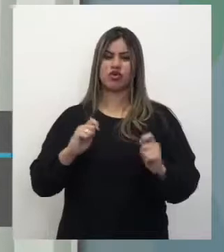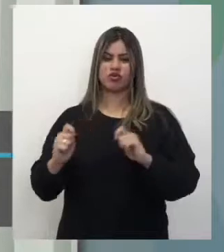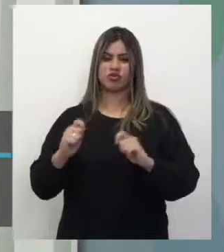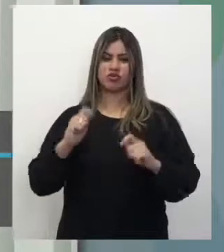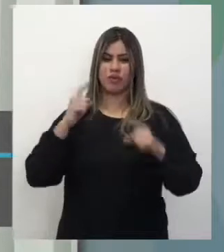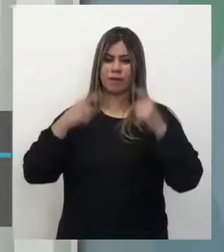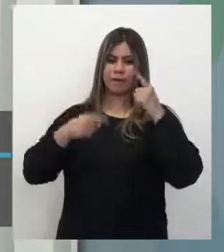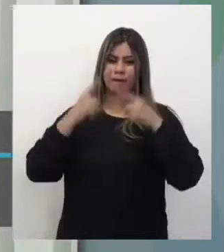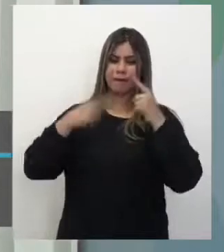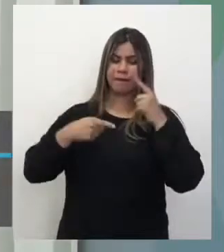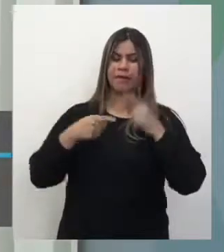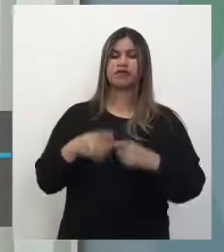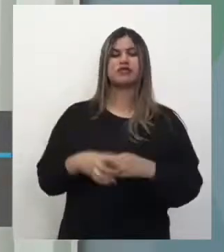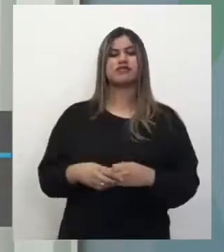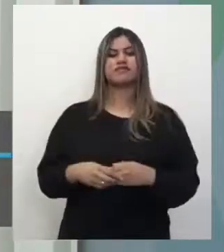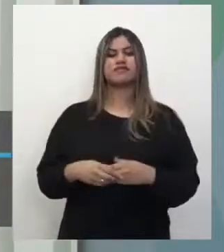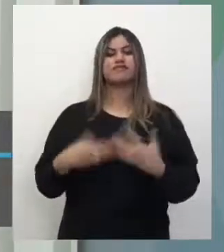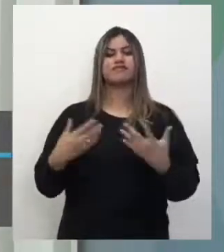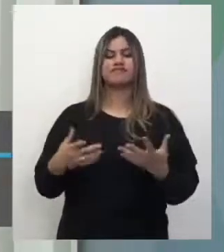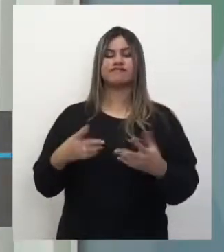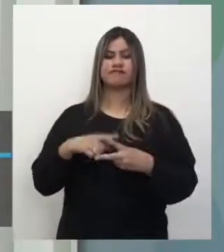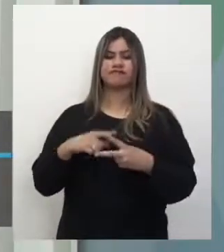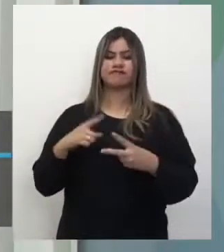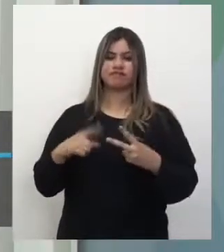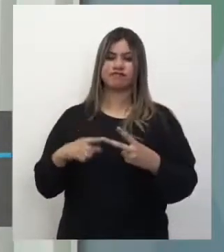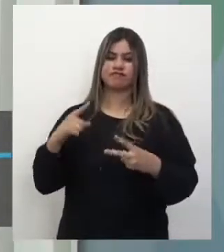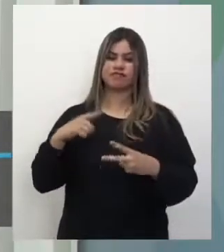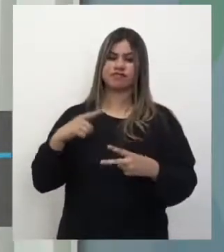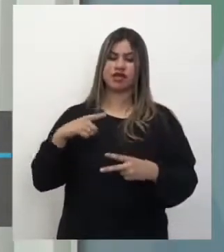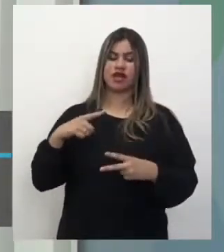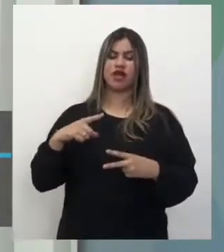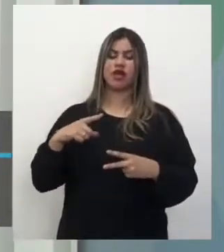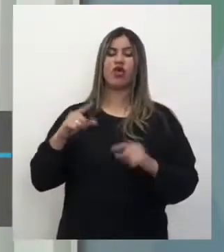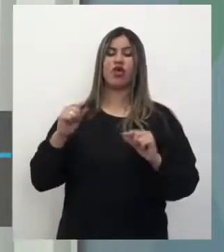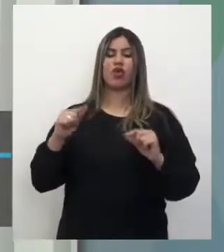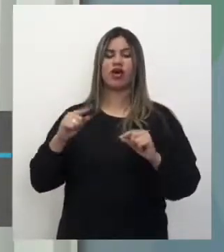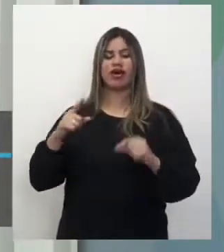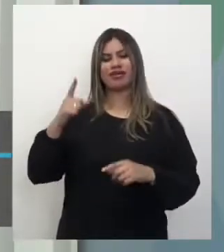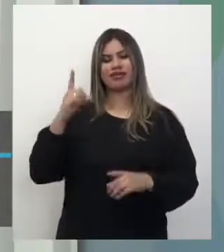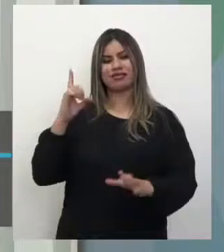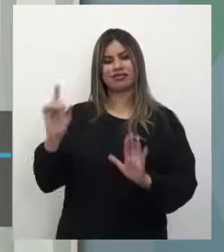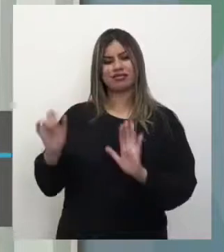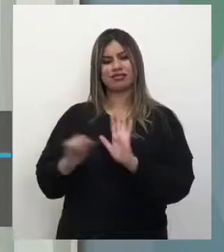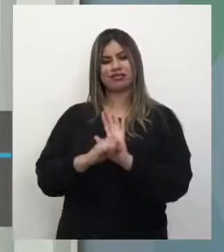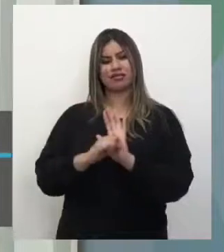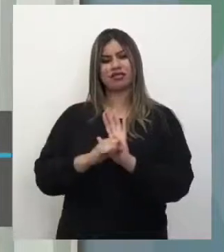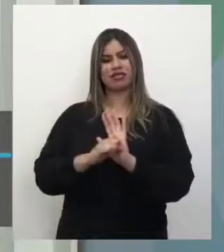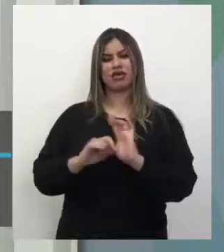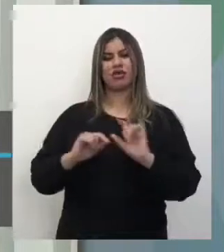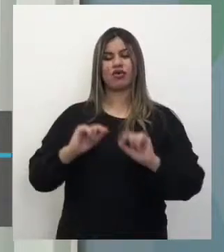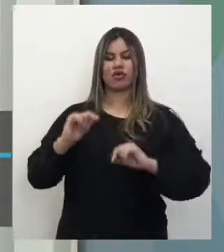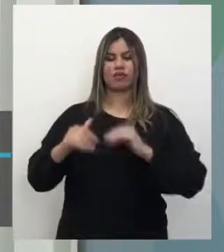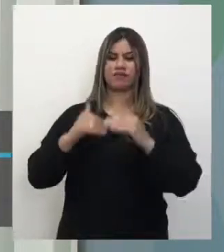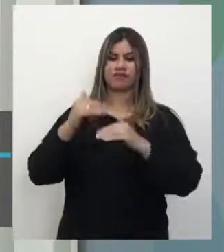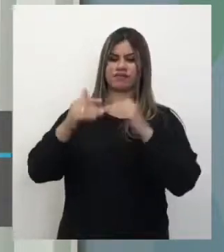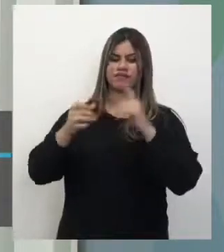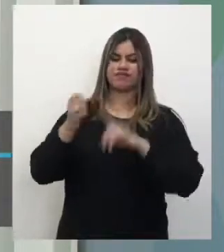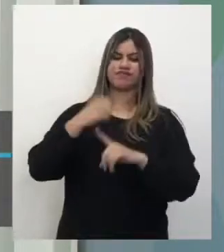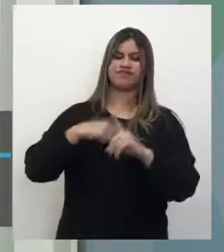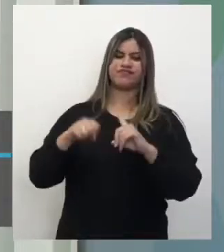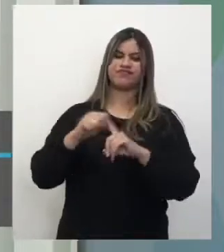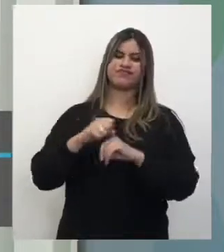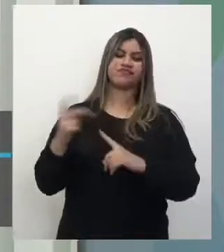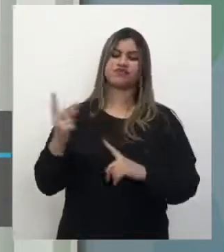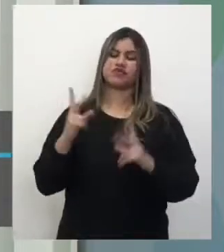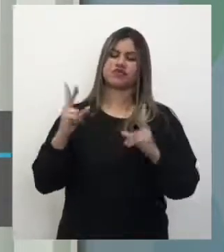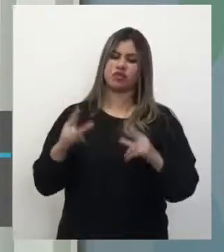poder. Então, em ambos os casos, em Paul Ricoeur e em Michel Foucault, a gente percebe essa identidade, esse indivíduo sendo construído de uma maneira social, seja